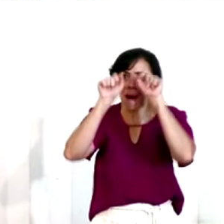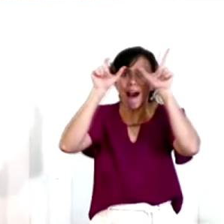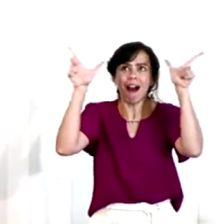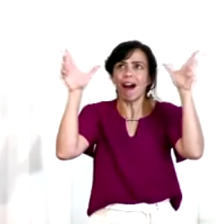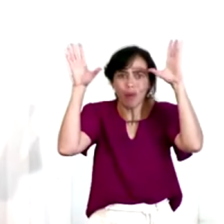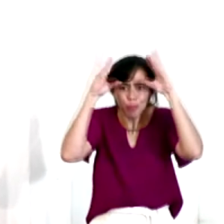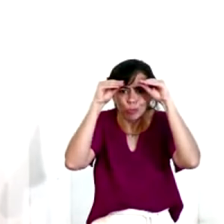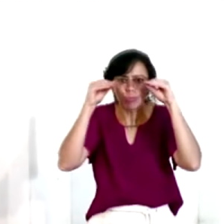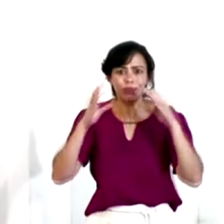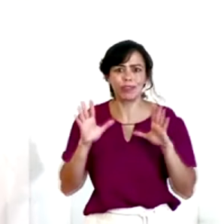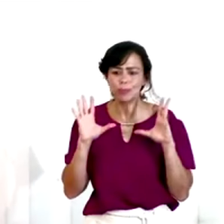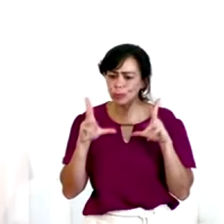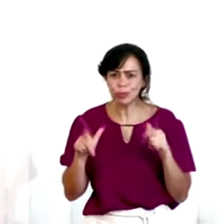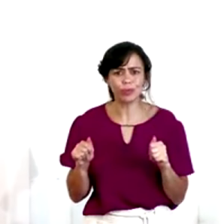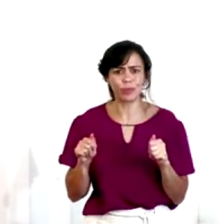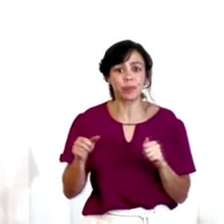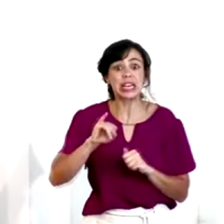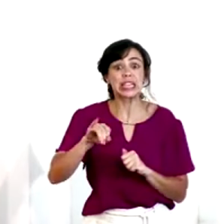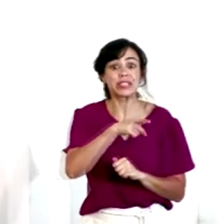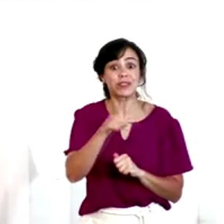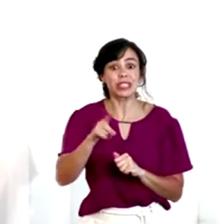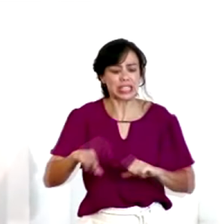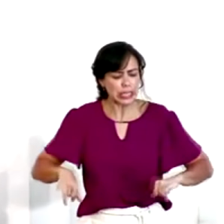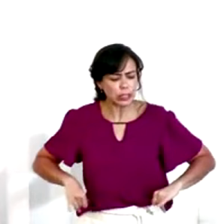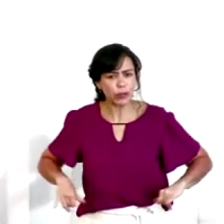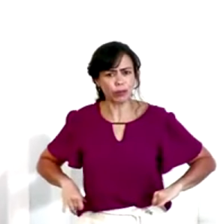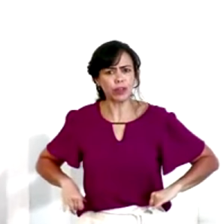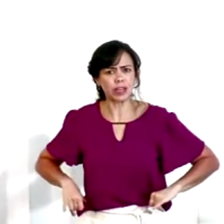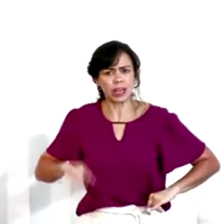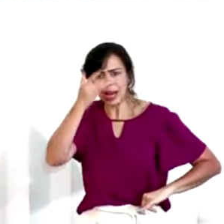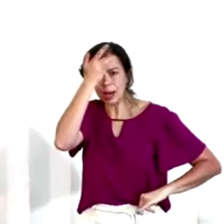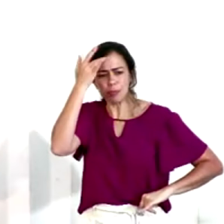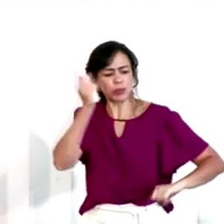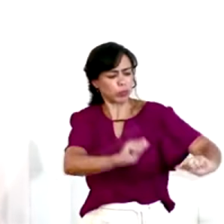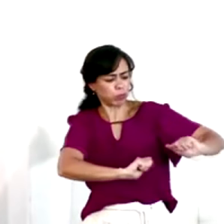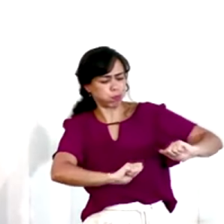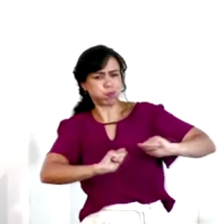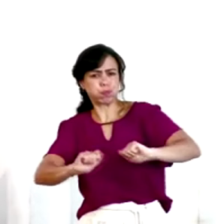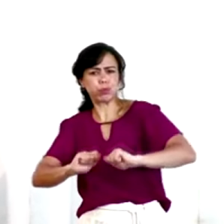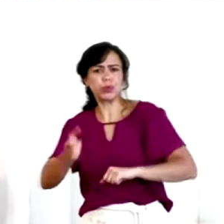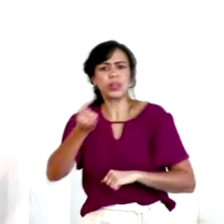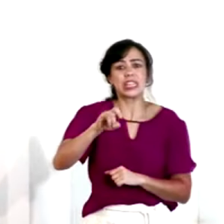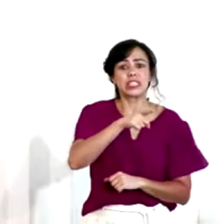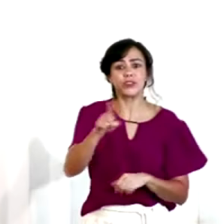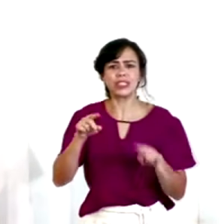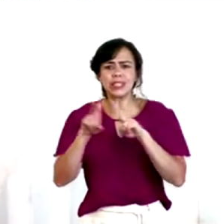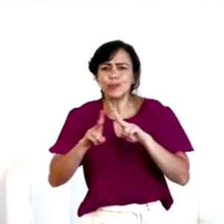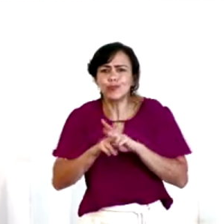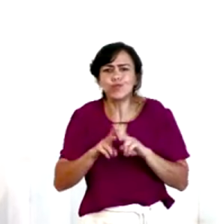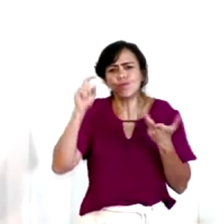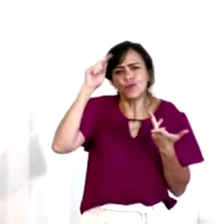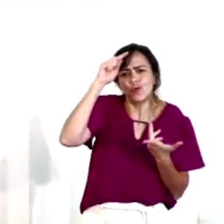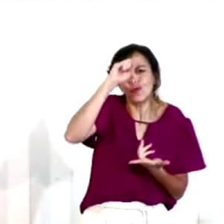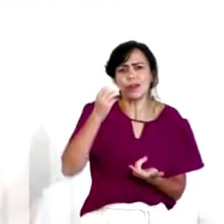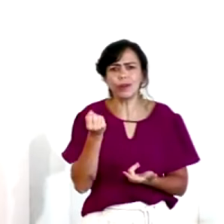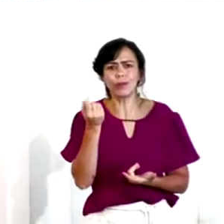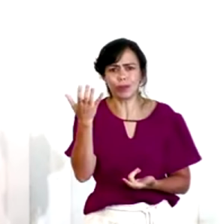Se estamos sendo perseguidos, se passamos por lutas e dificuldades,